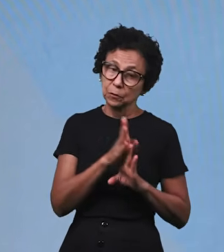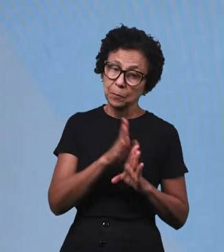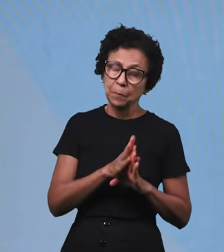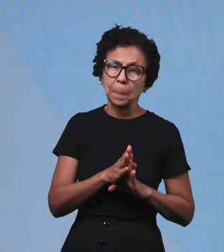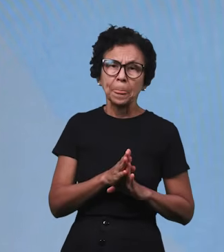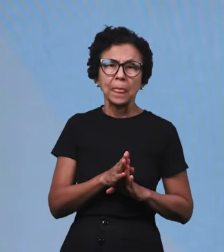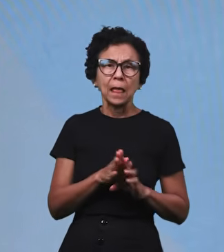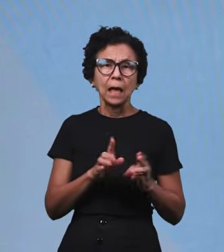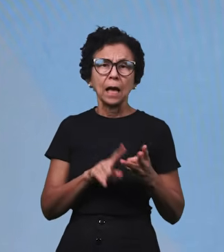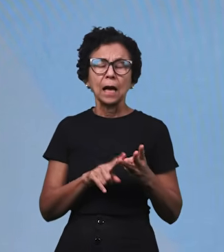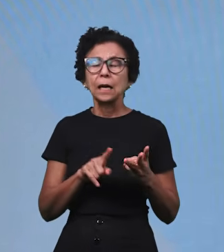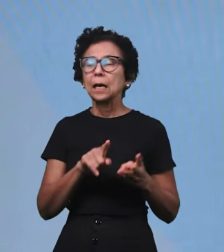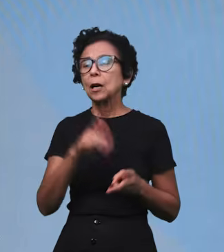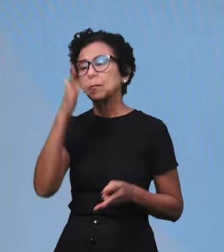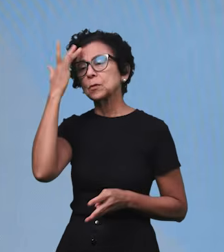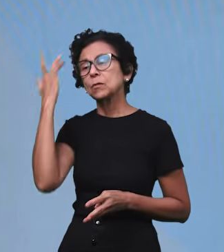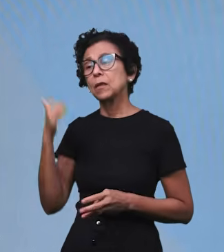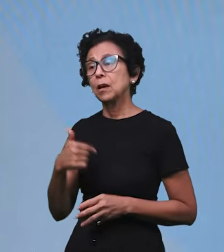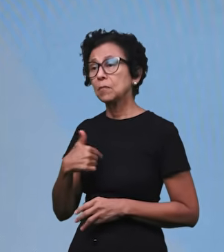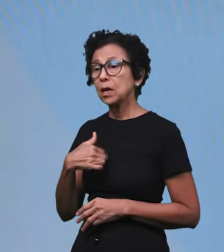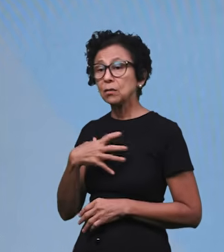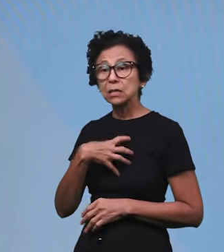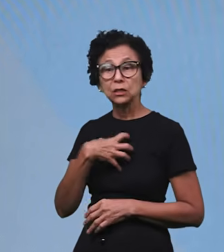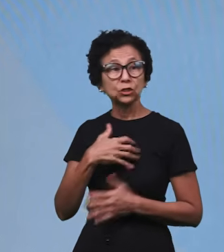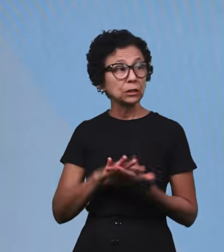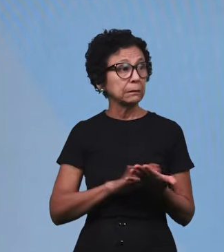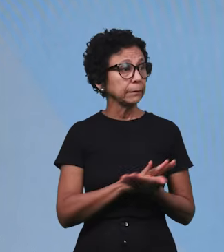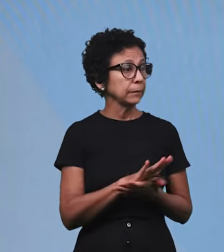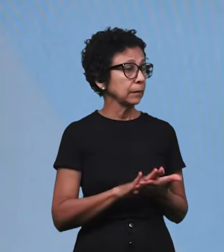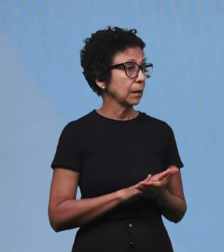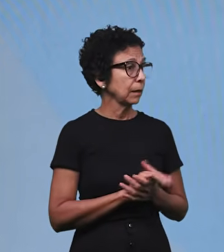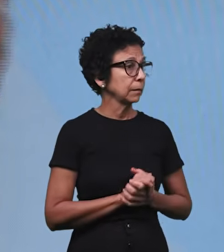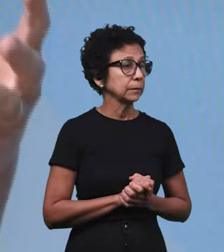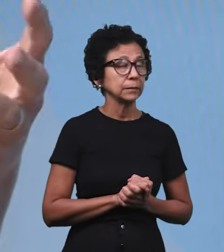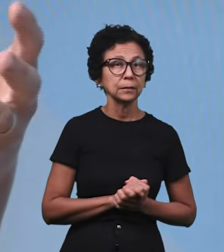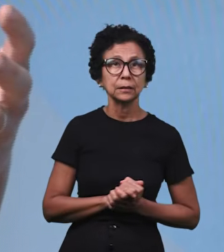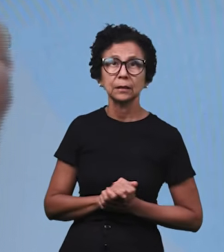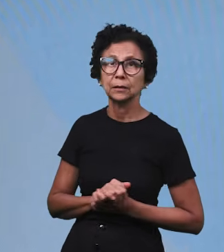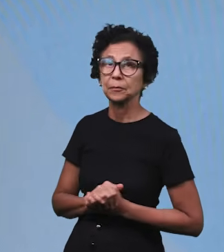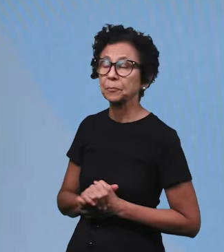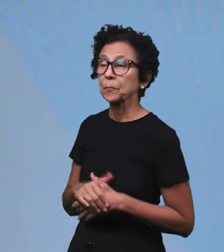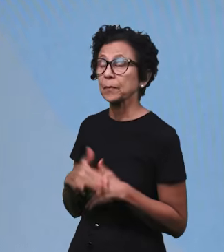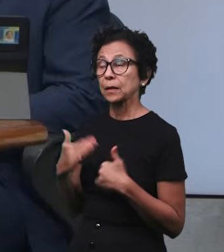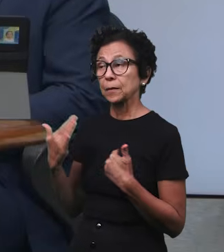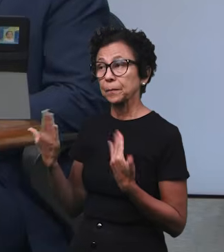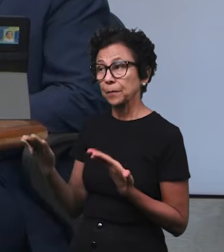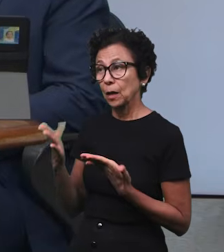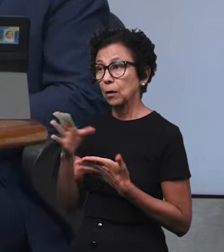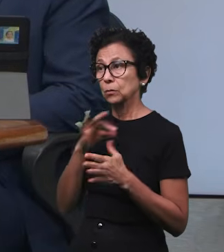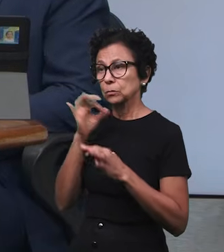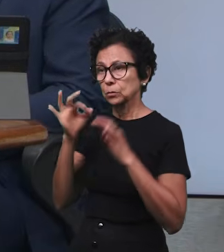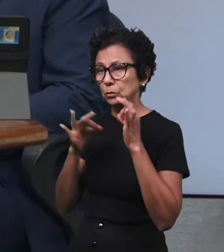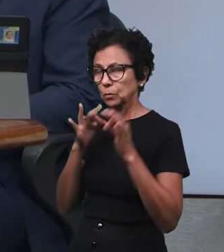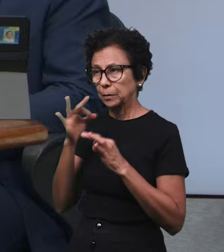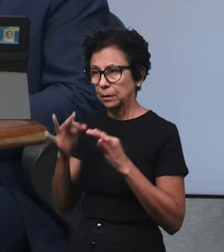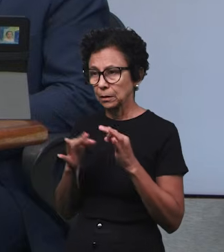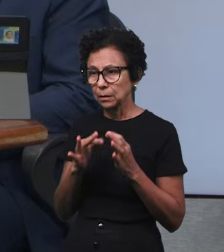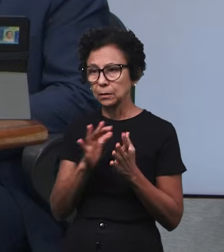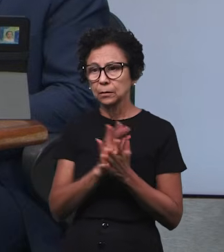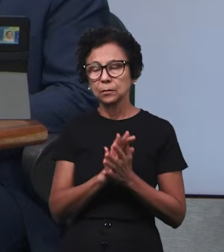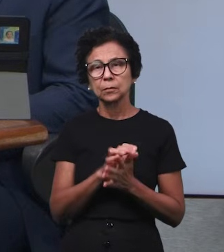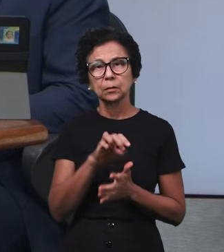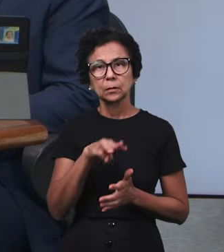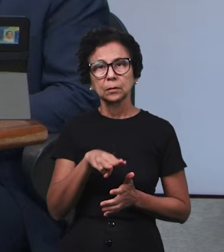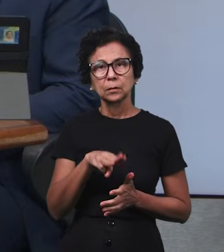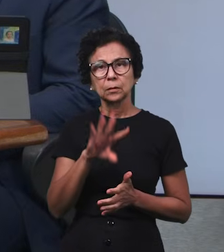Só que aí que está o problema. Aquilo que você falou, por exemplo, de homeostase, de metabolismo, que é difícil, assim,